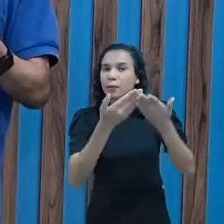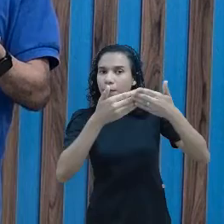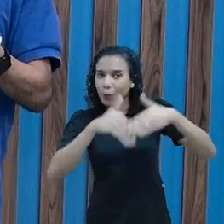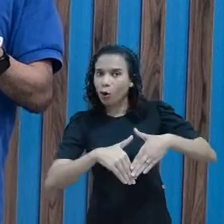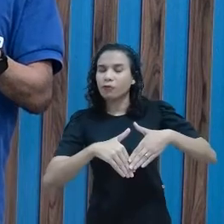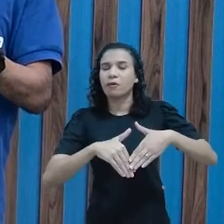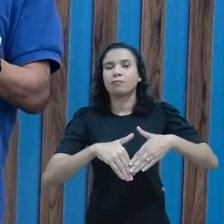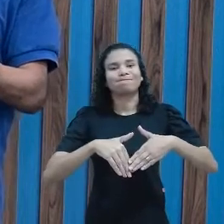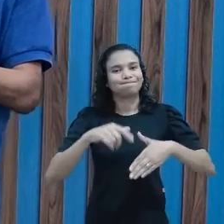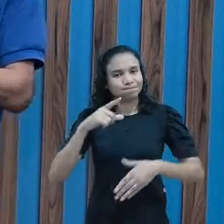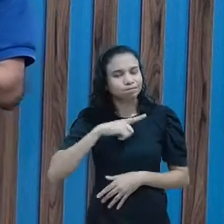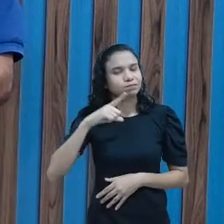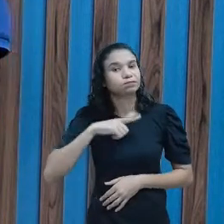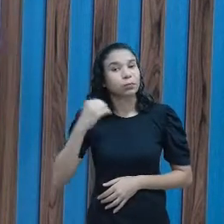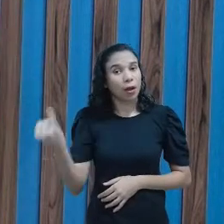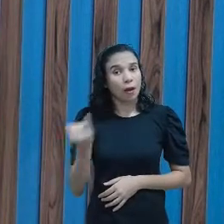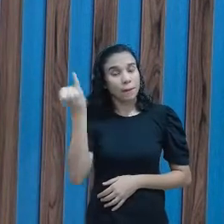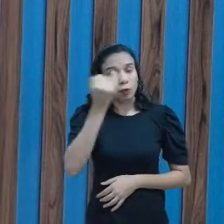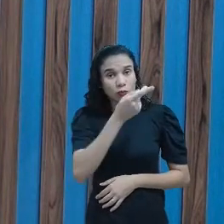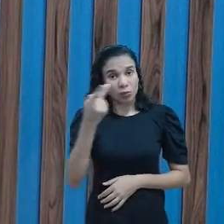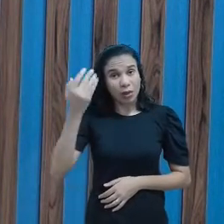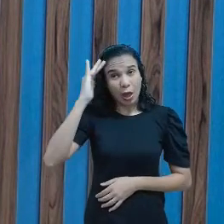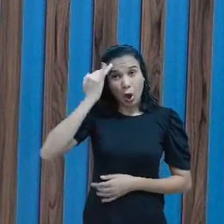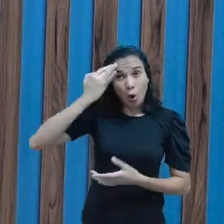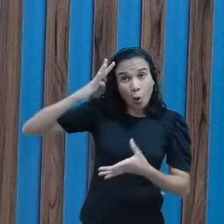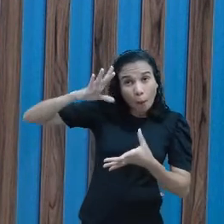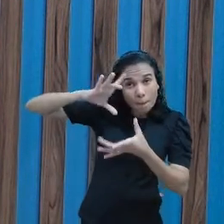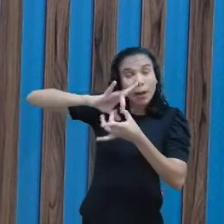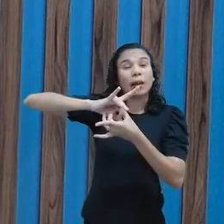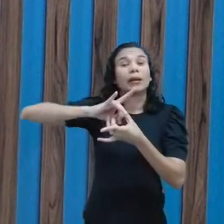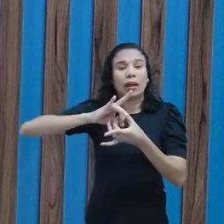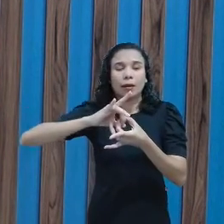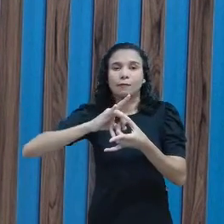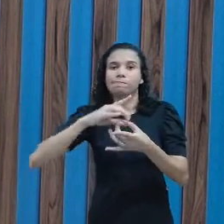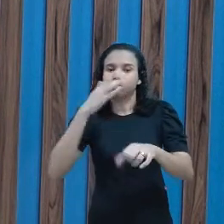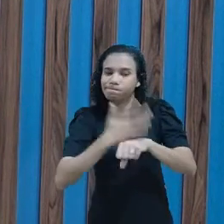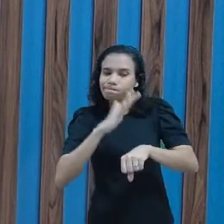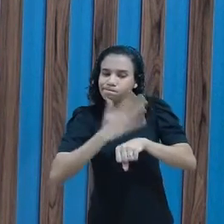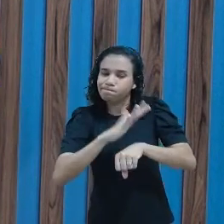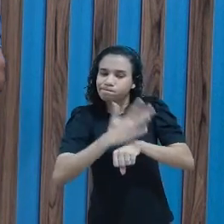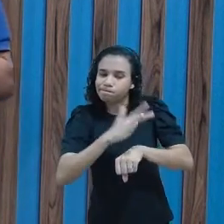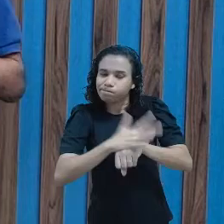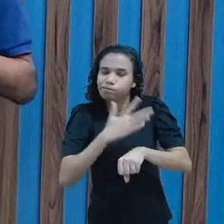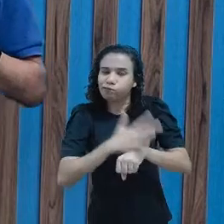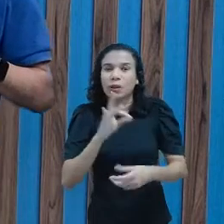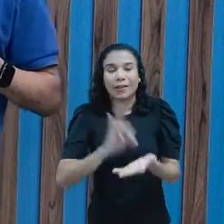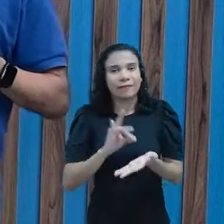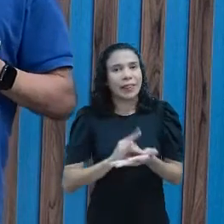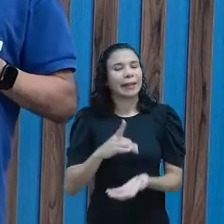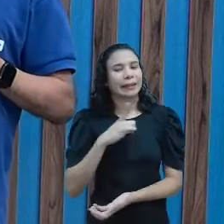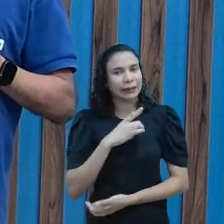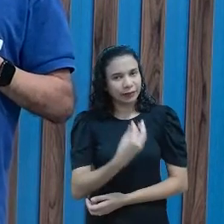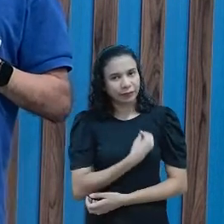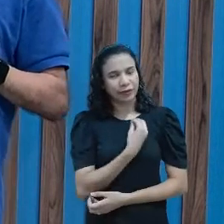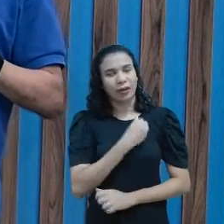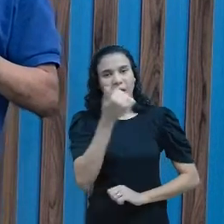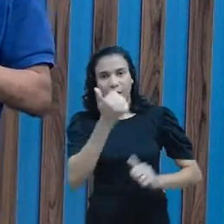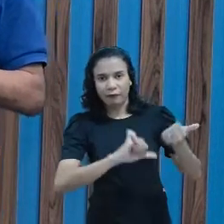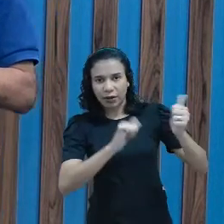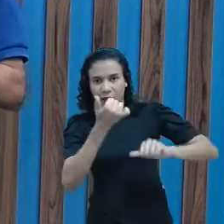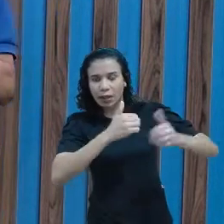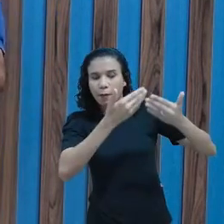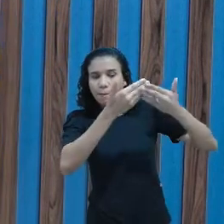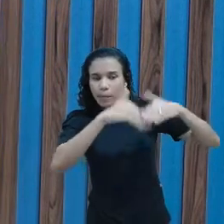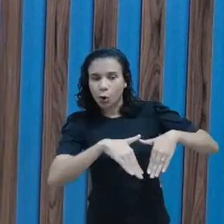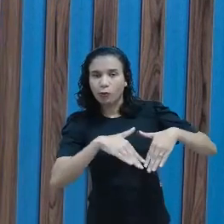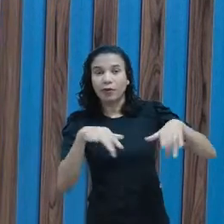tudo aqui que vocês compreendam bem. Pegue seu livro exercício e vai treinar bastante, porque isso cai muito nas avaliações